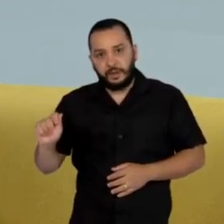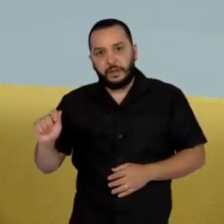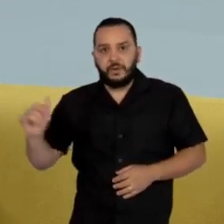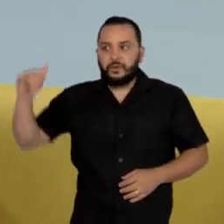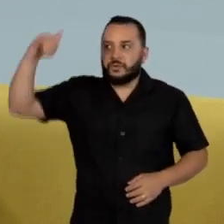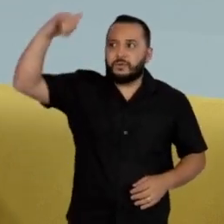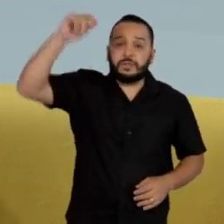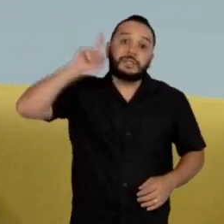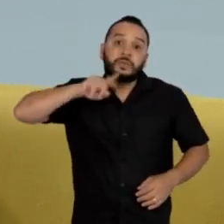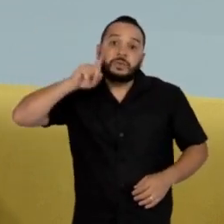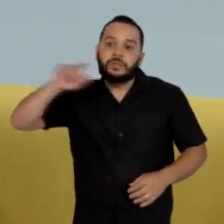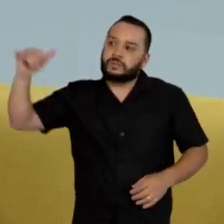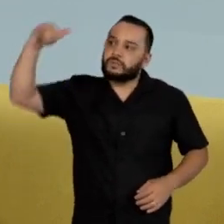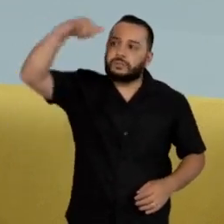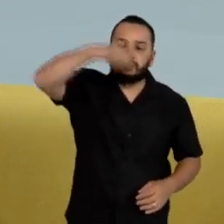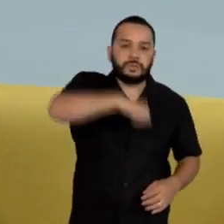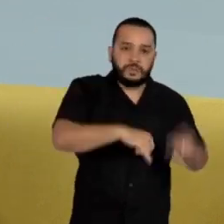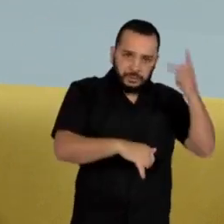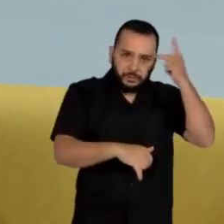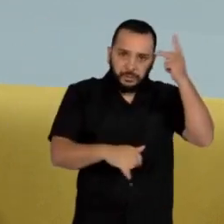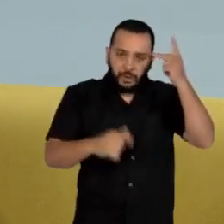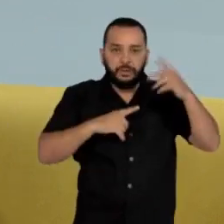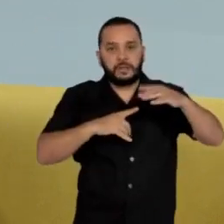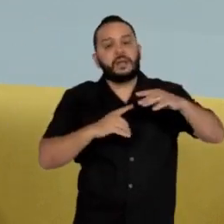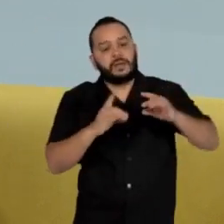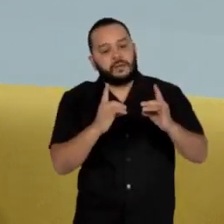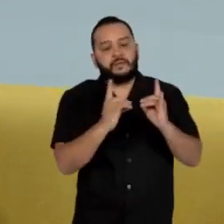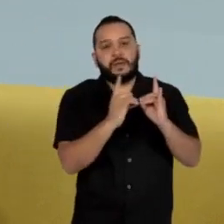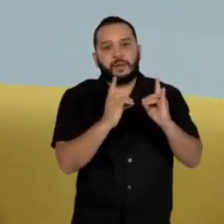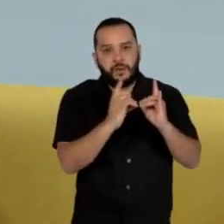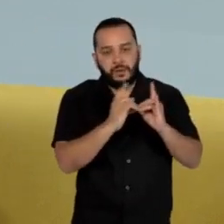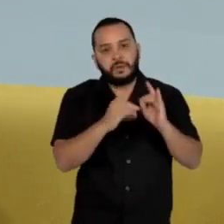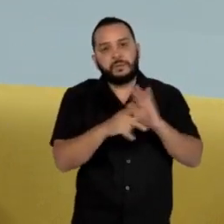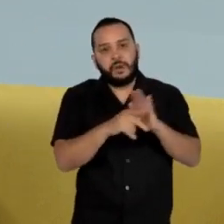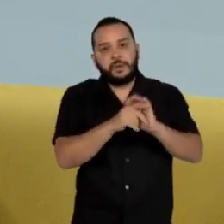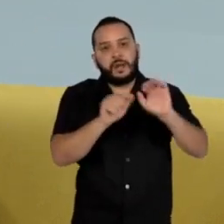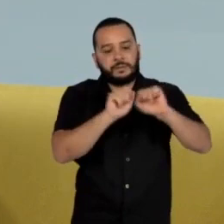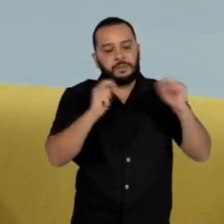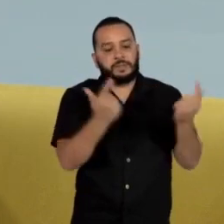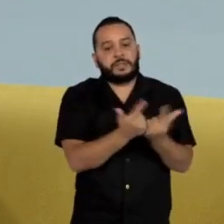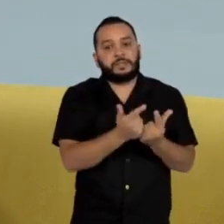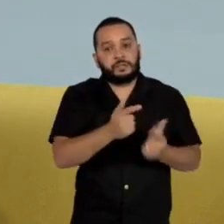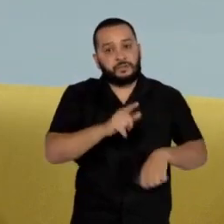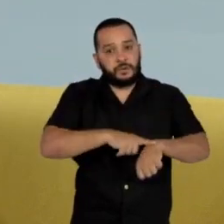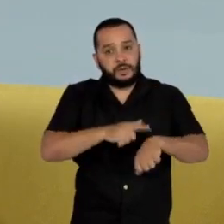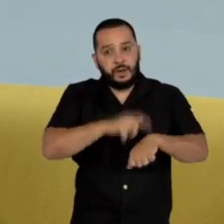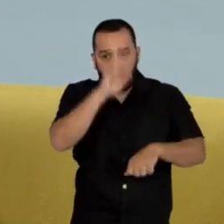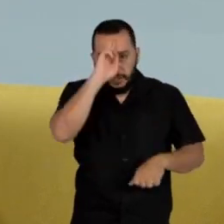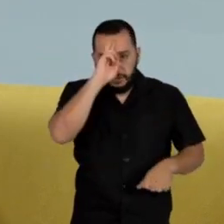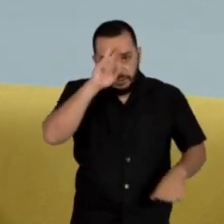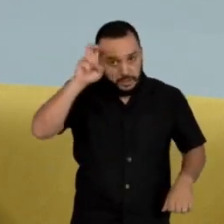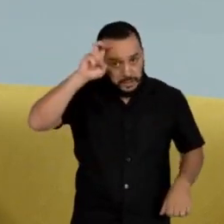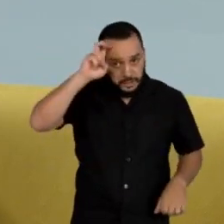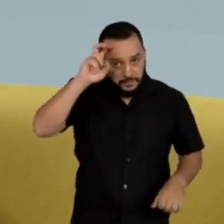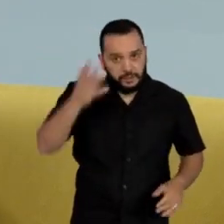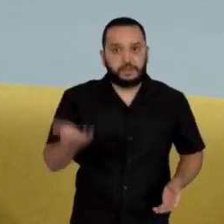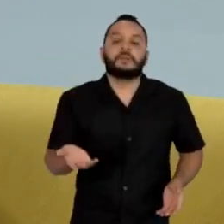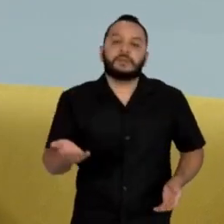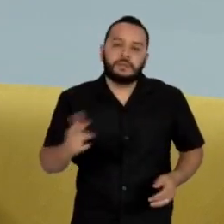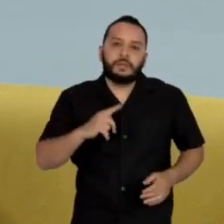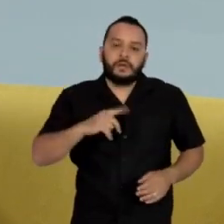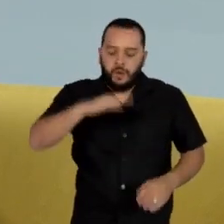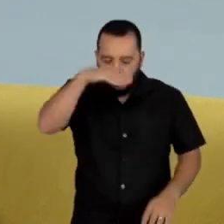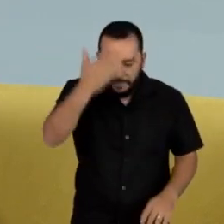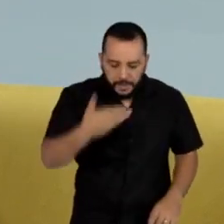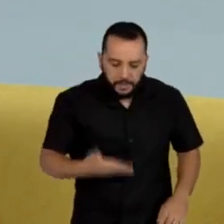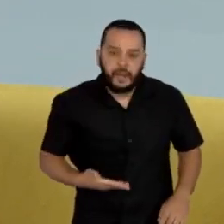velório será aberto ao público no salão principal da Assembleia Legislativa por volta do meio-dia desta quinta-feira. As homenagens